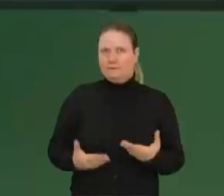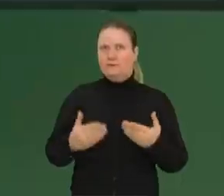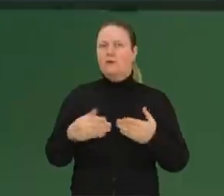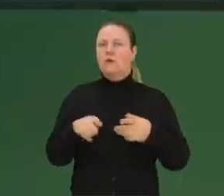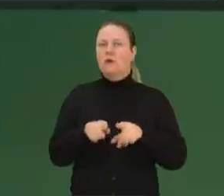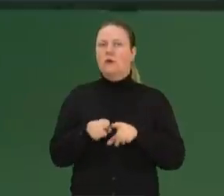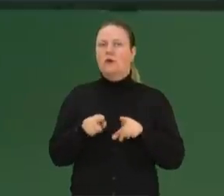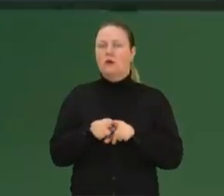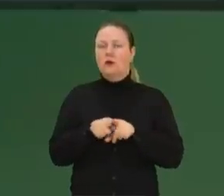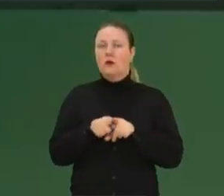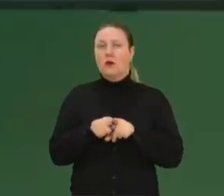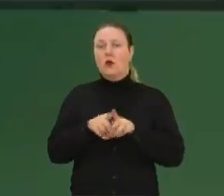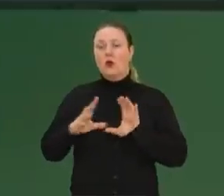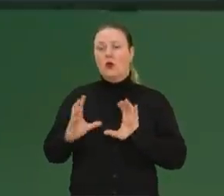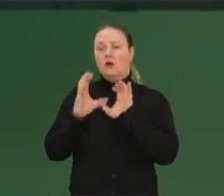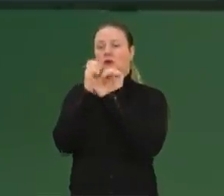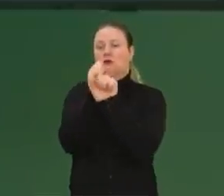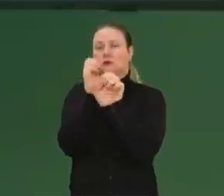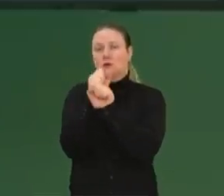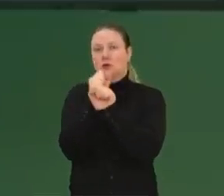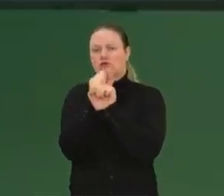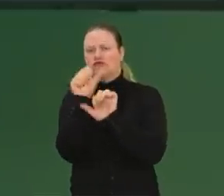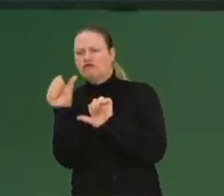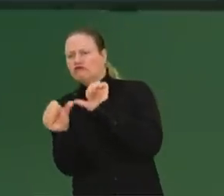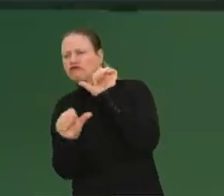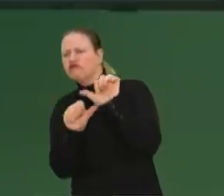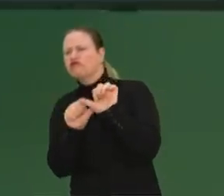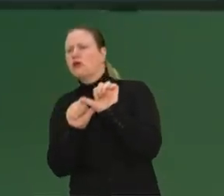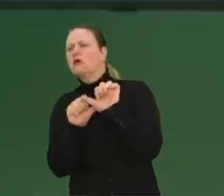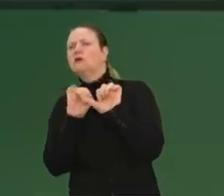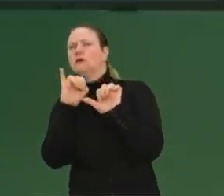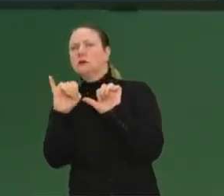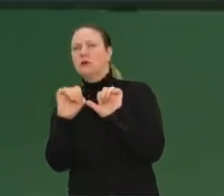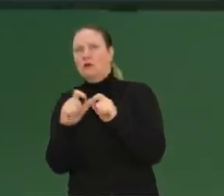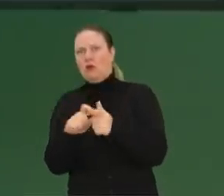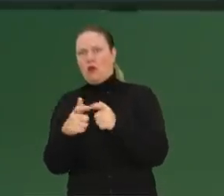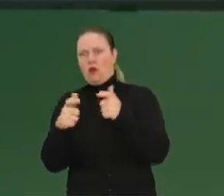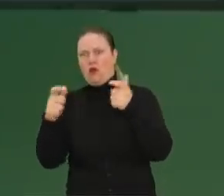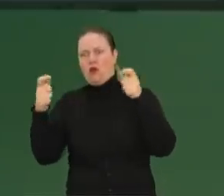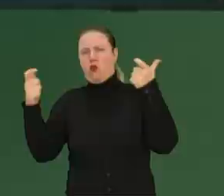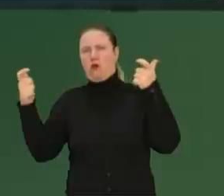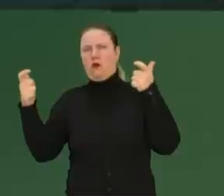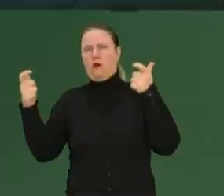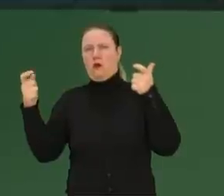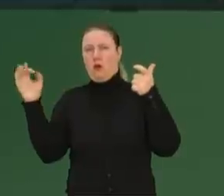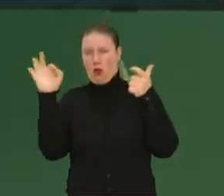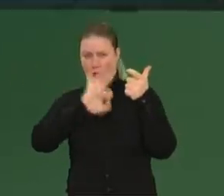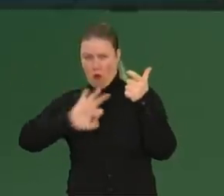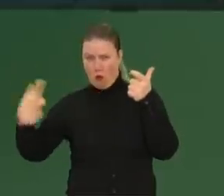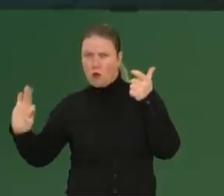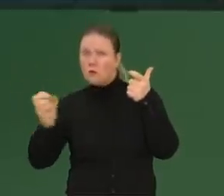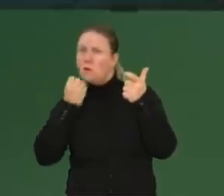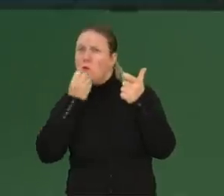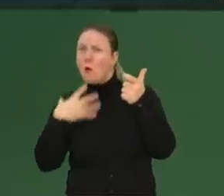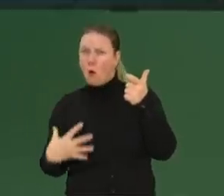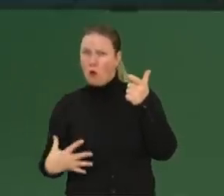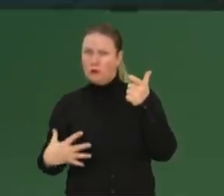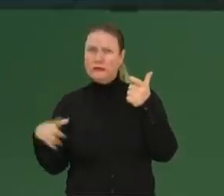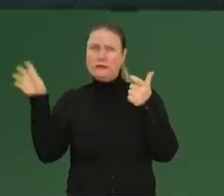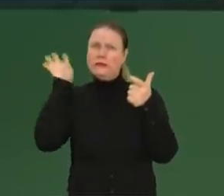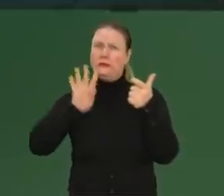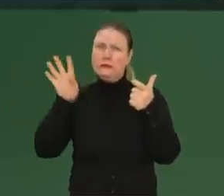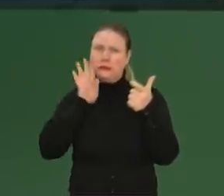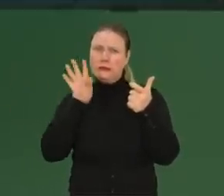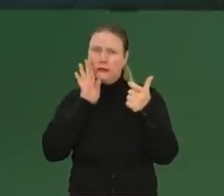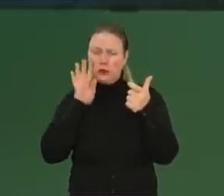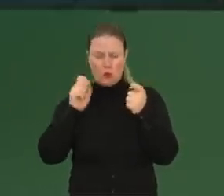o número alterado de plaquetas também vai preocupar. Se tiver muito acima, isso é ótimo? Isso é bom? Nossa, tá cheio